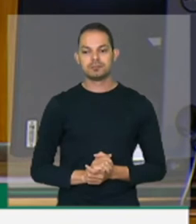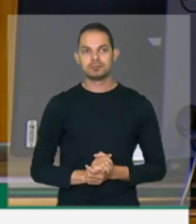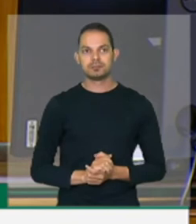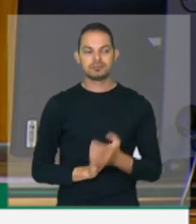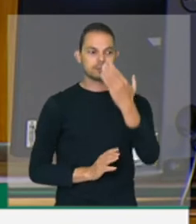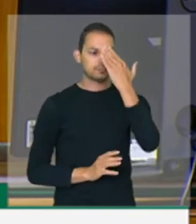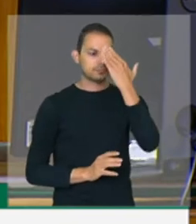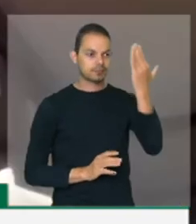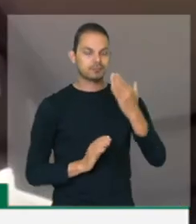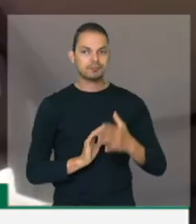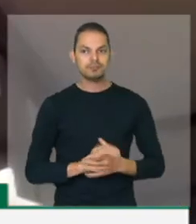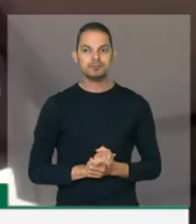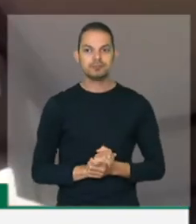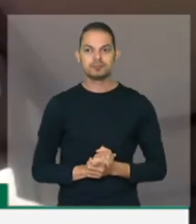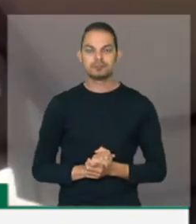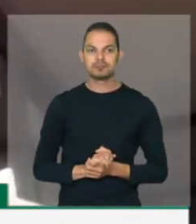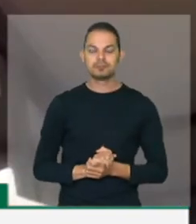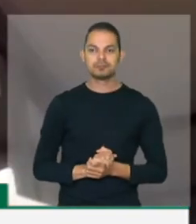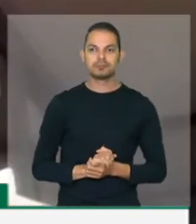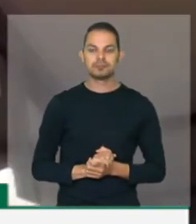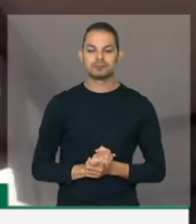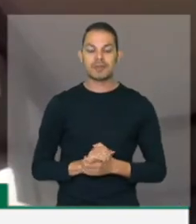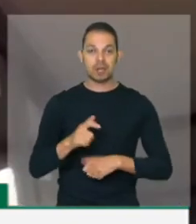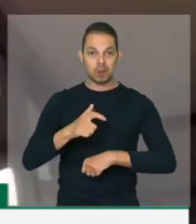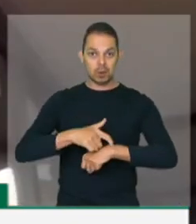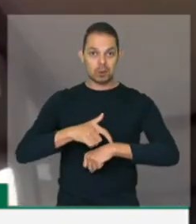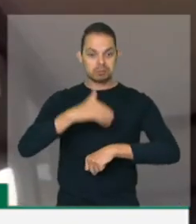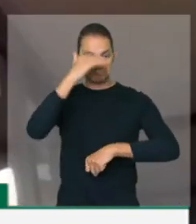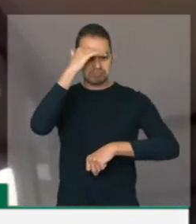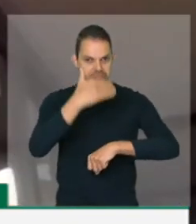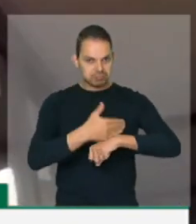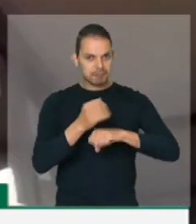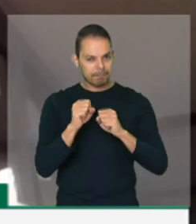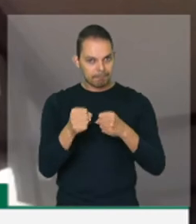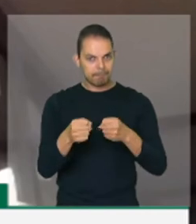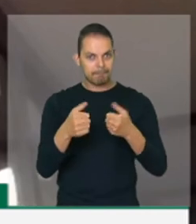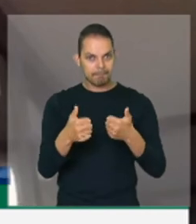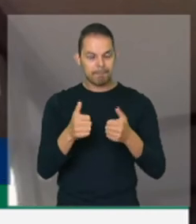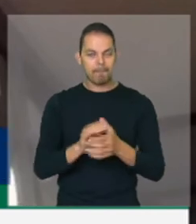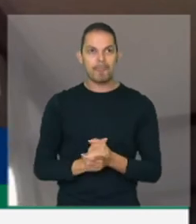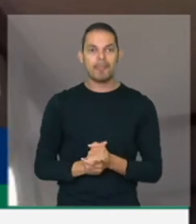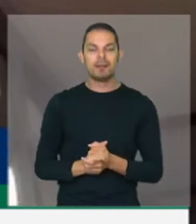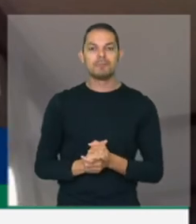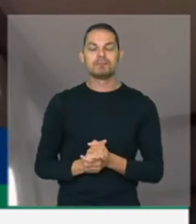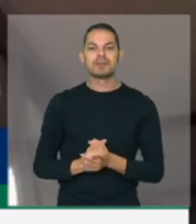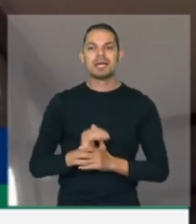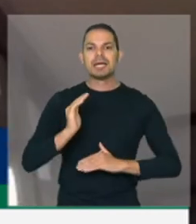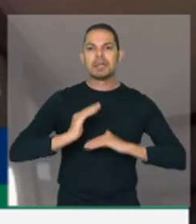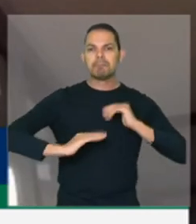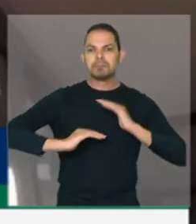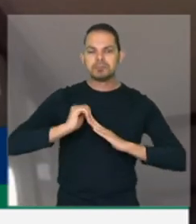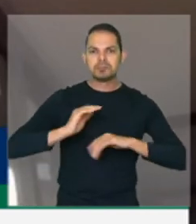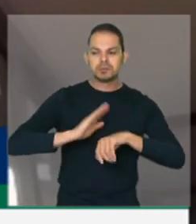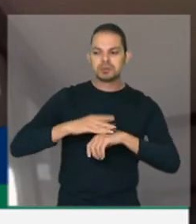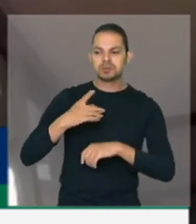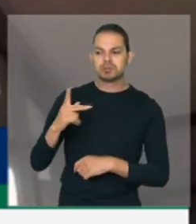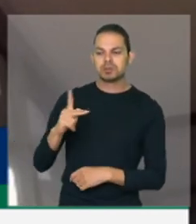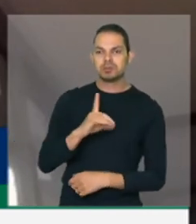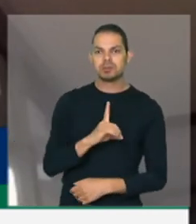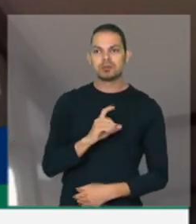Obrigado, senhor presidente. Vou buscar cumprir meu tempo aqui também. Senhor presidente, as atitudes do deputado Daniel